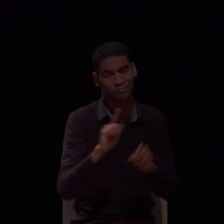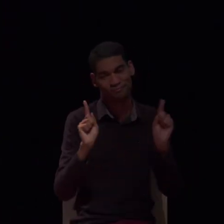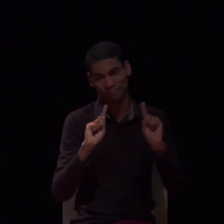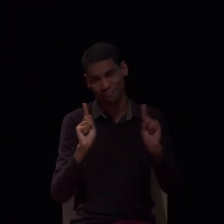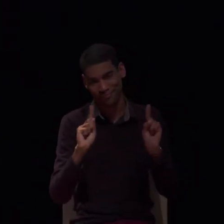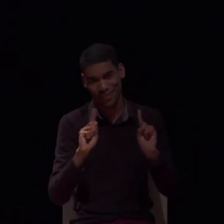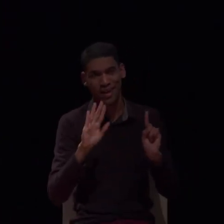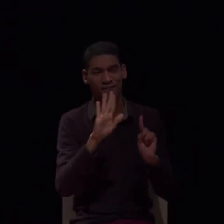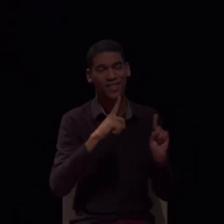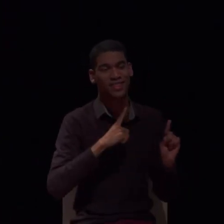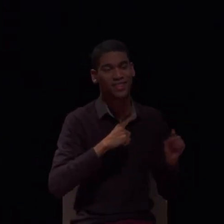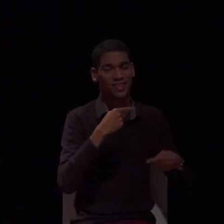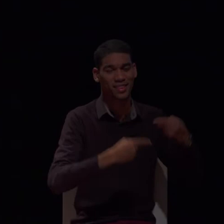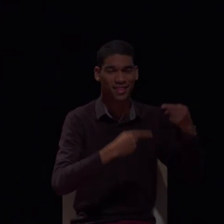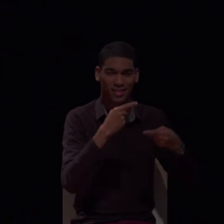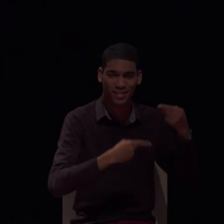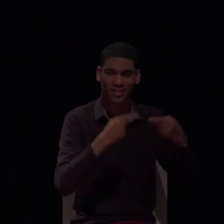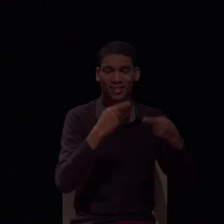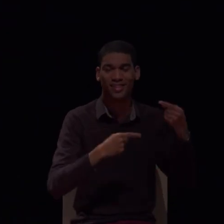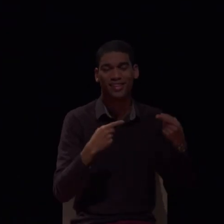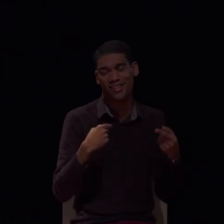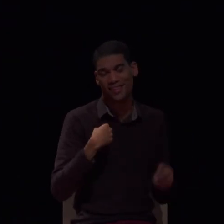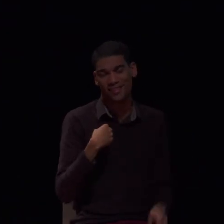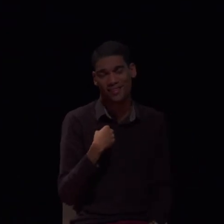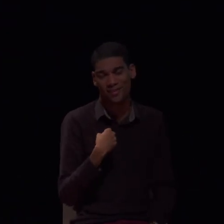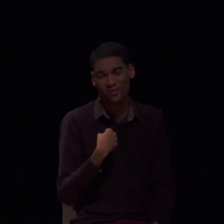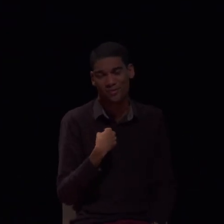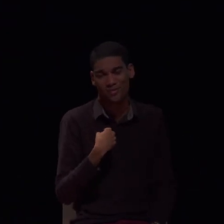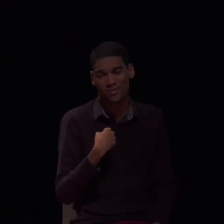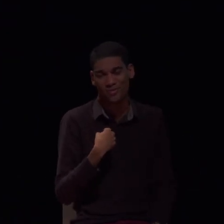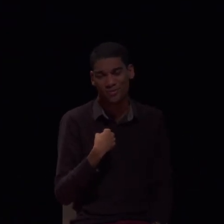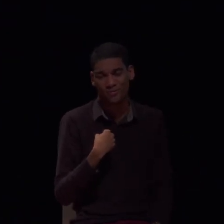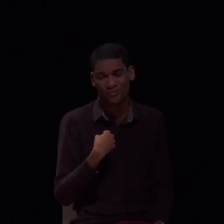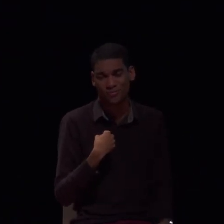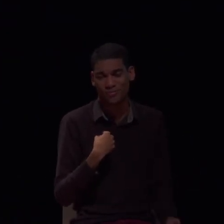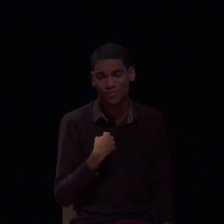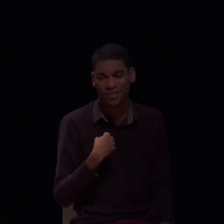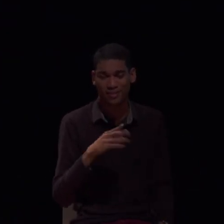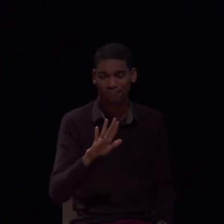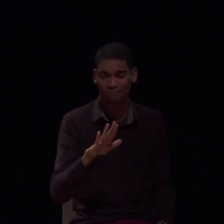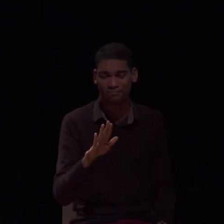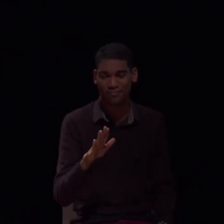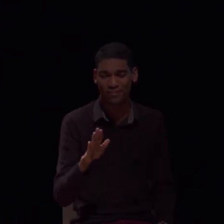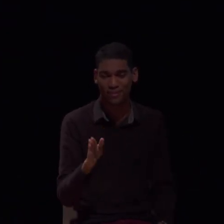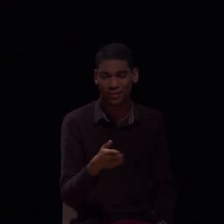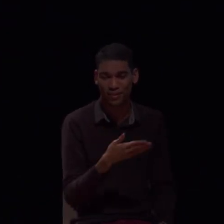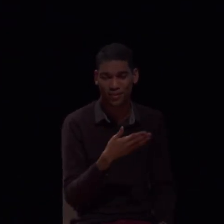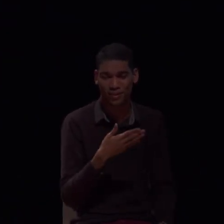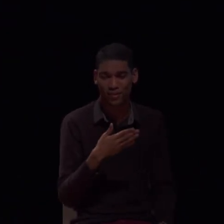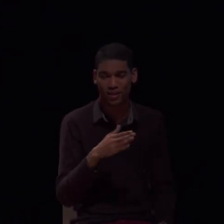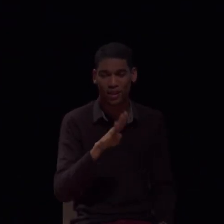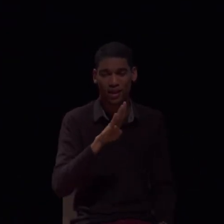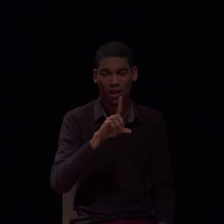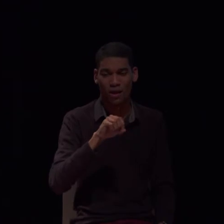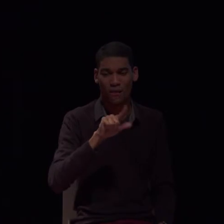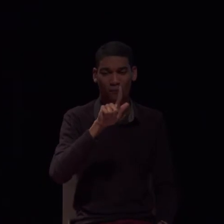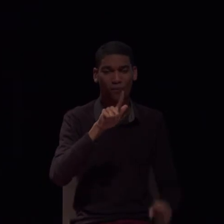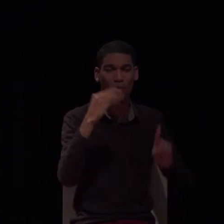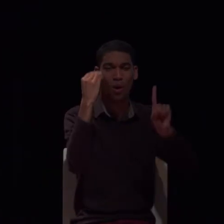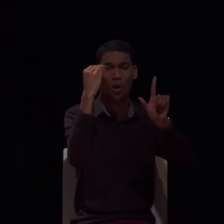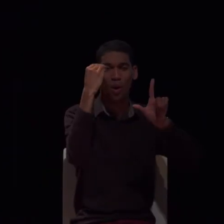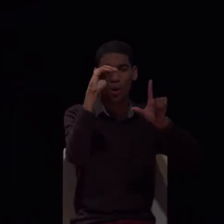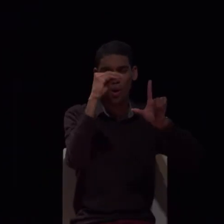discussões todas também eu coloquei 11 deixa eu voltar aqui o endereço do blog pra